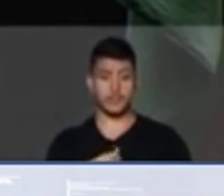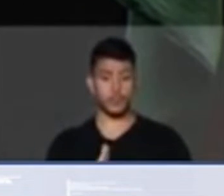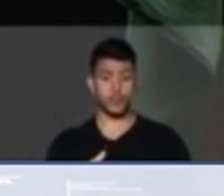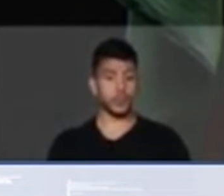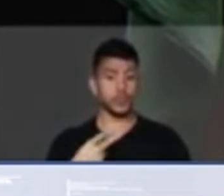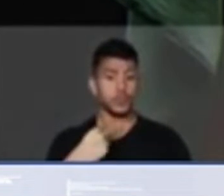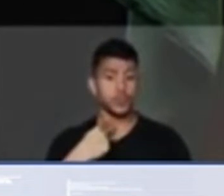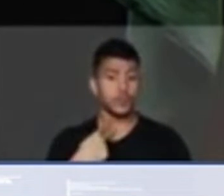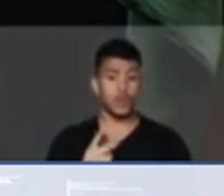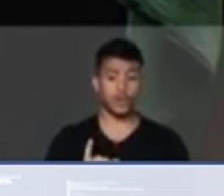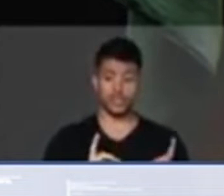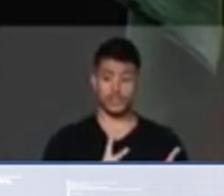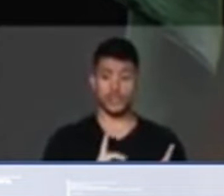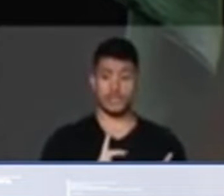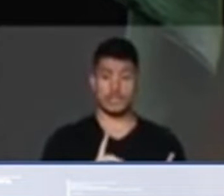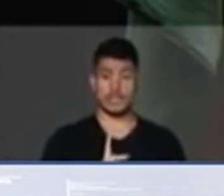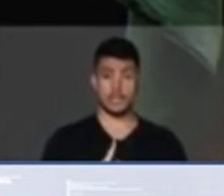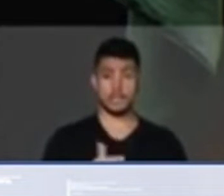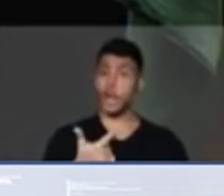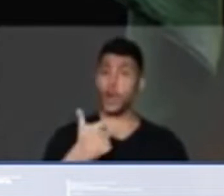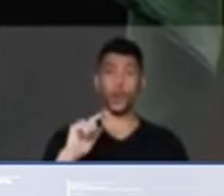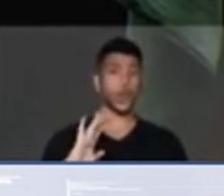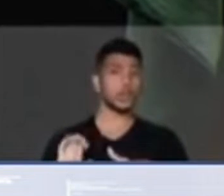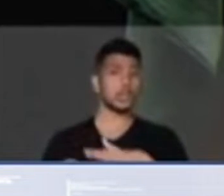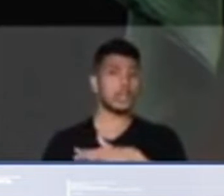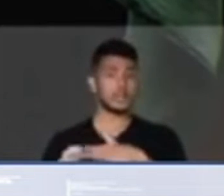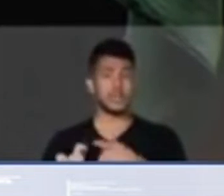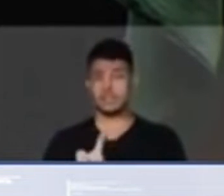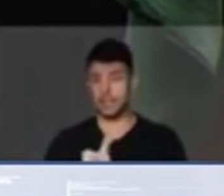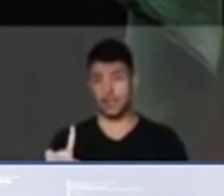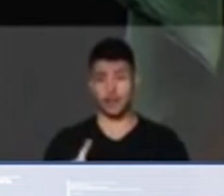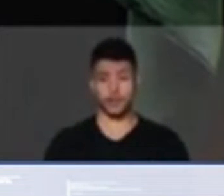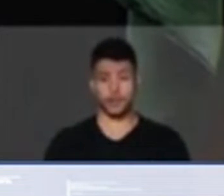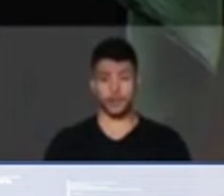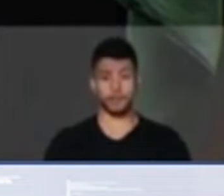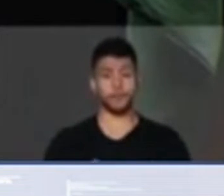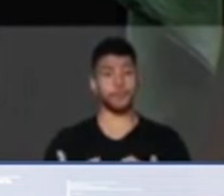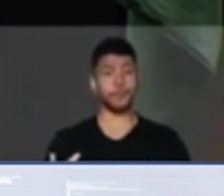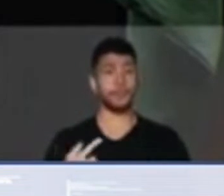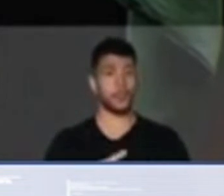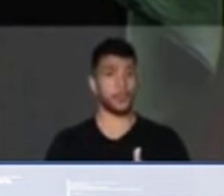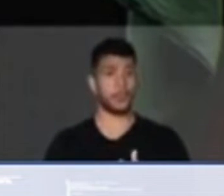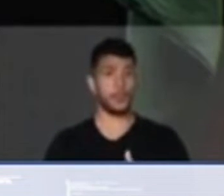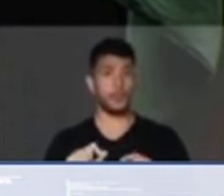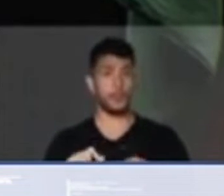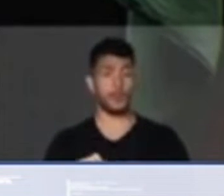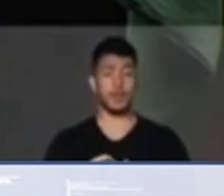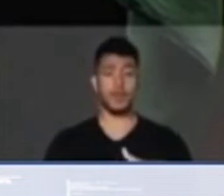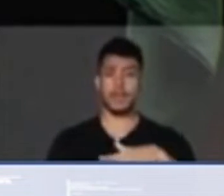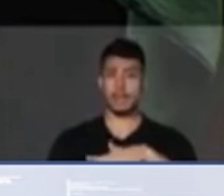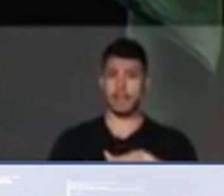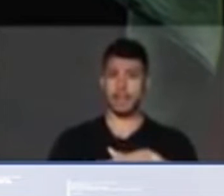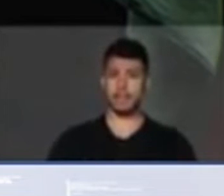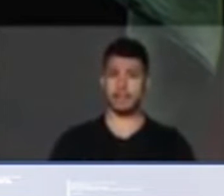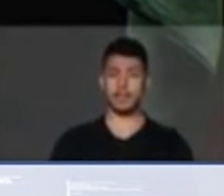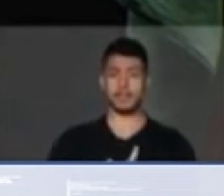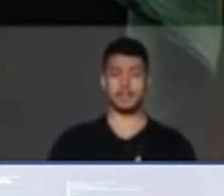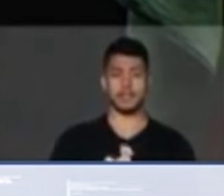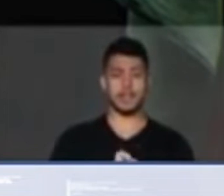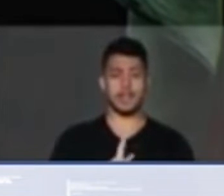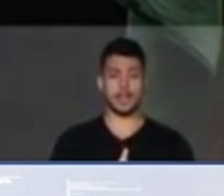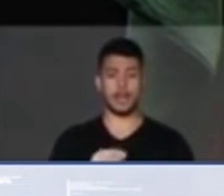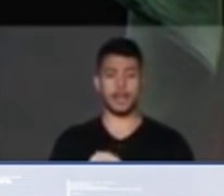de Itaipu que não seja com a Eletrobras. E o pior disso tudo é que esta empresa Leros foi representada